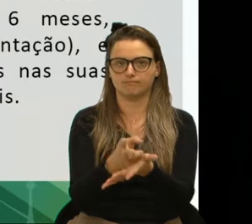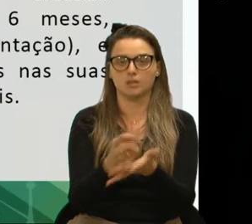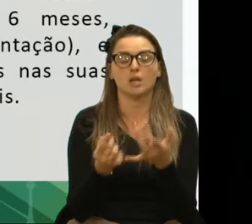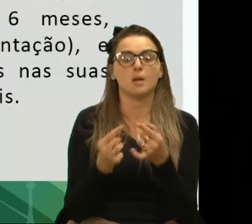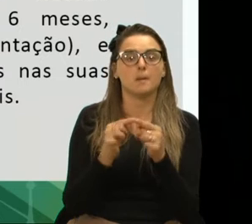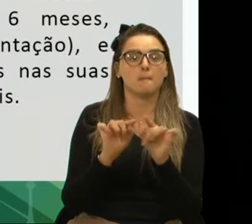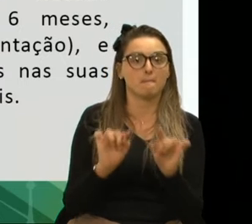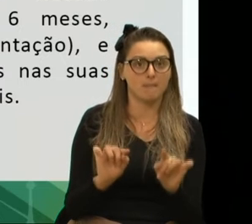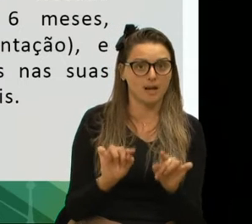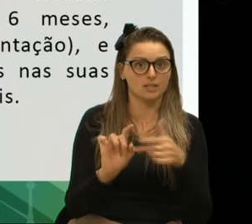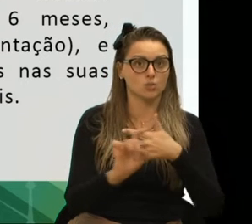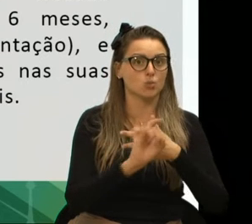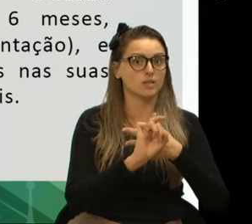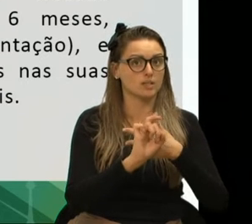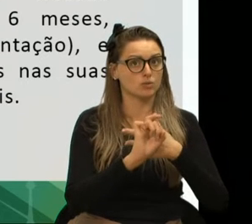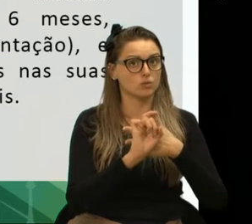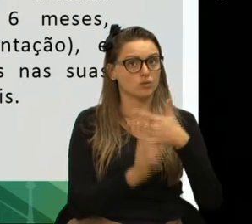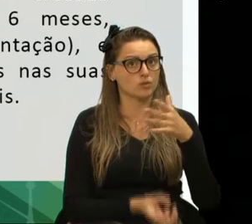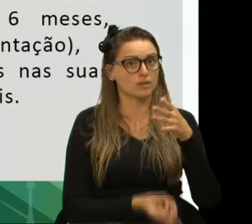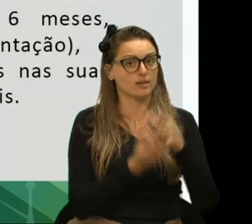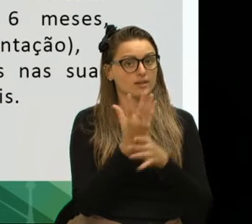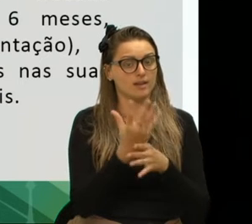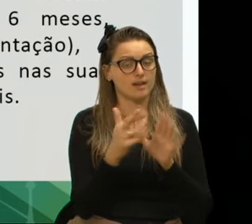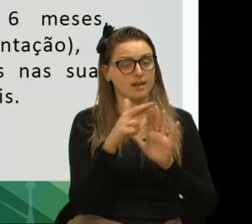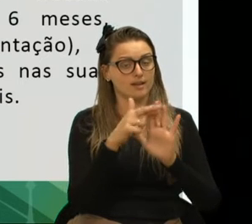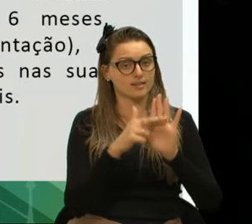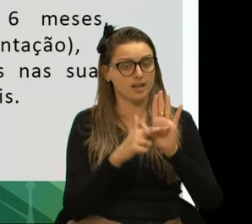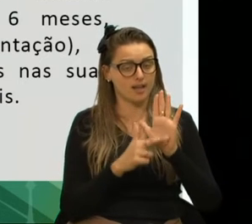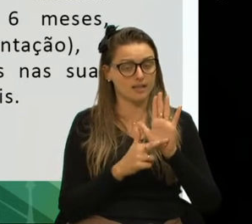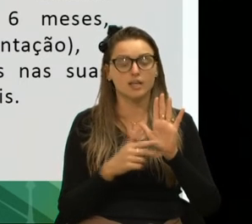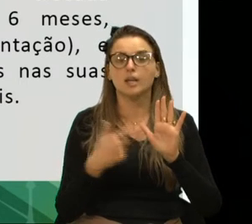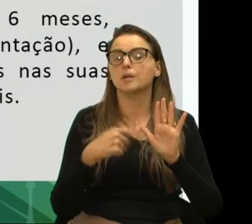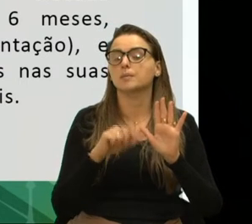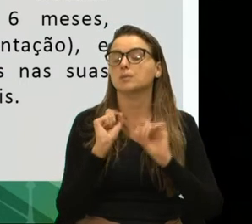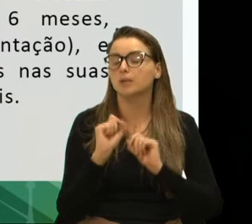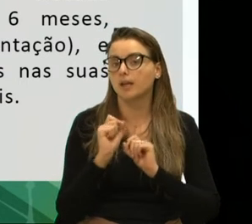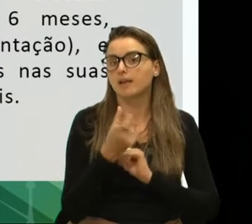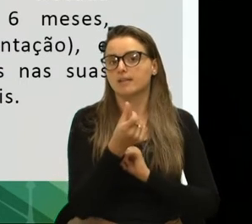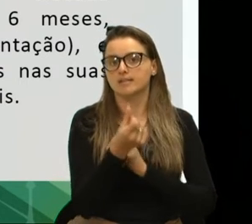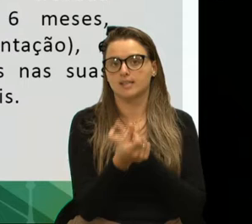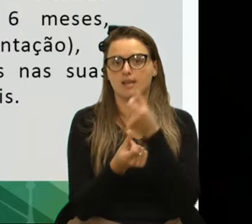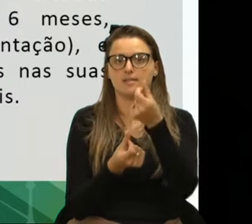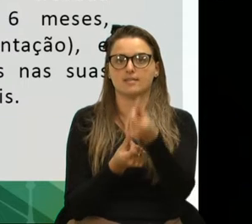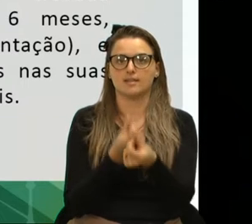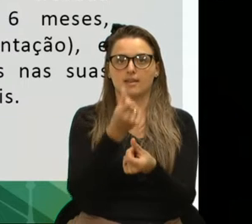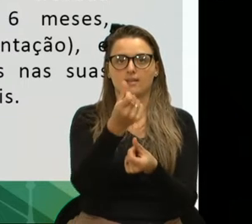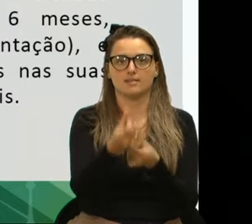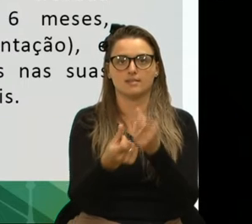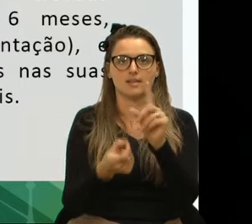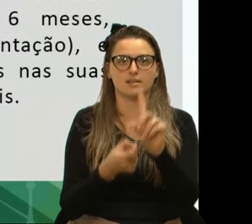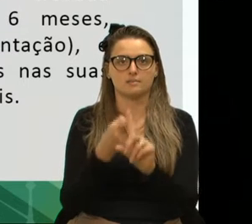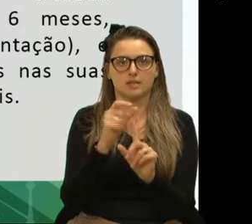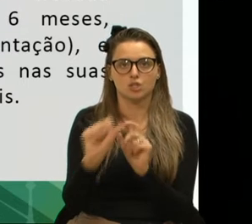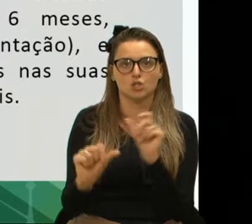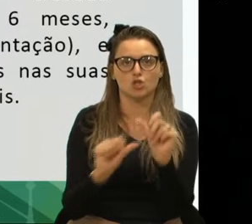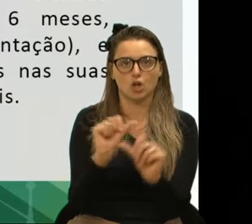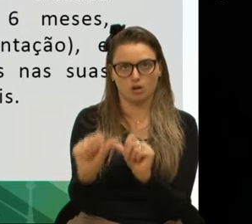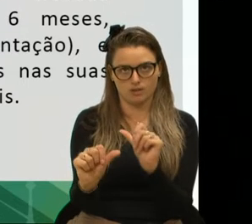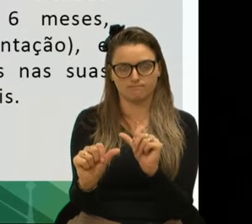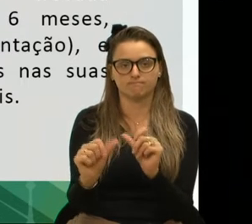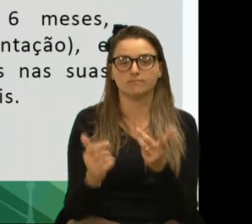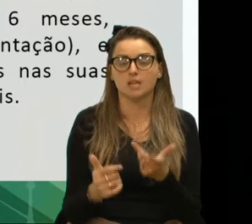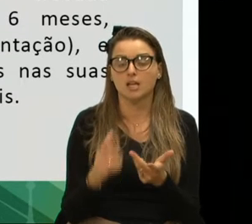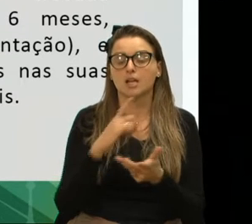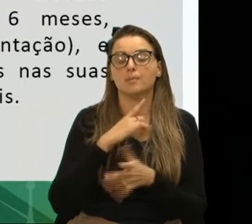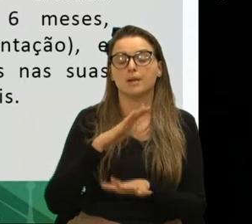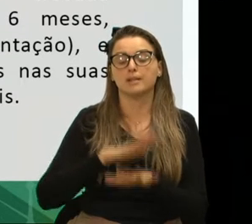com o executivo que vai regulamentar a matéria, se pretende que a cada 6 meses ela tenha essa rotatividade, para contemplar o maior número